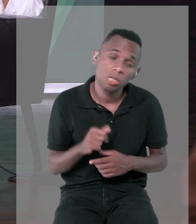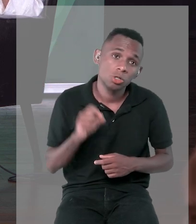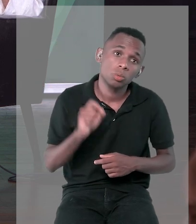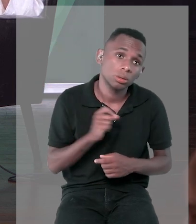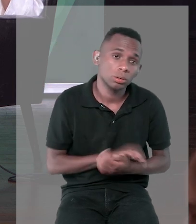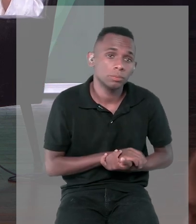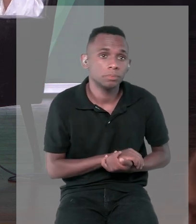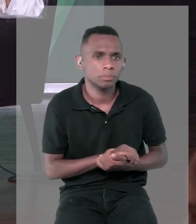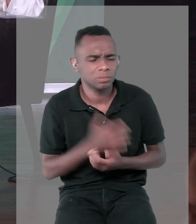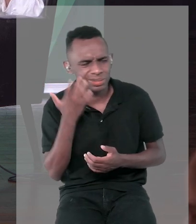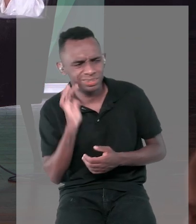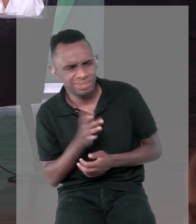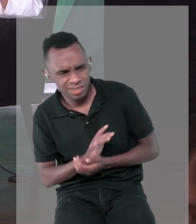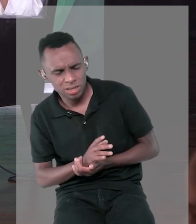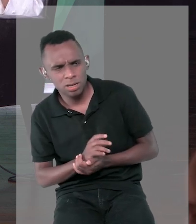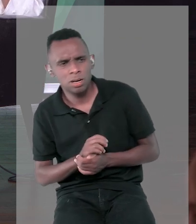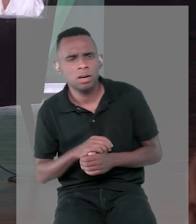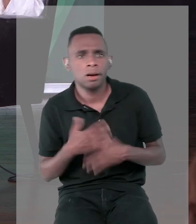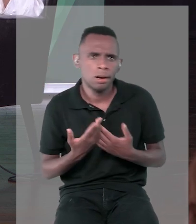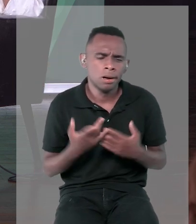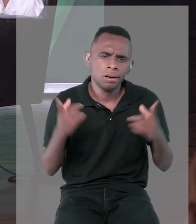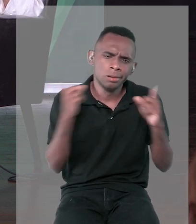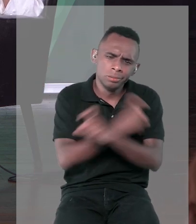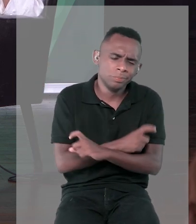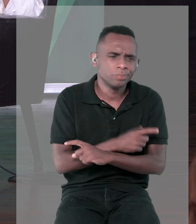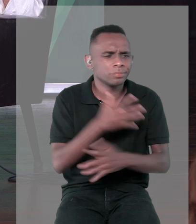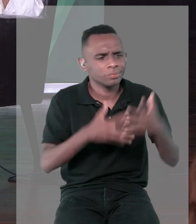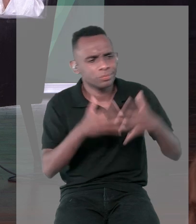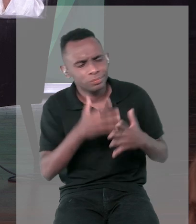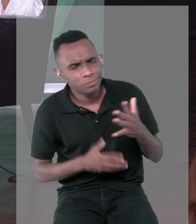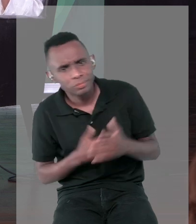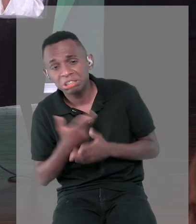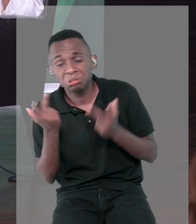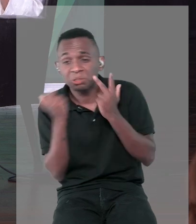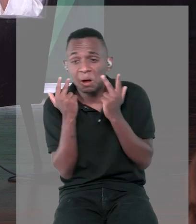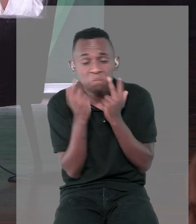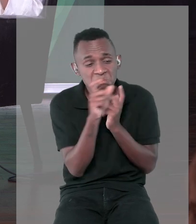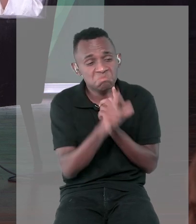assim, estranha, outros, no caso, complicada, outros